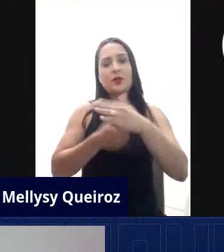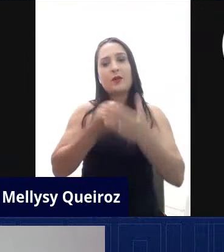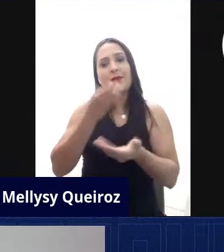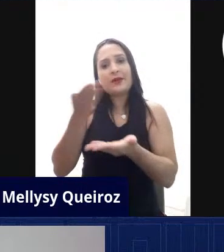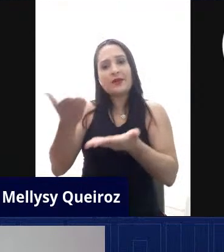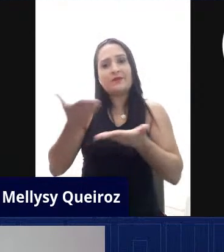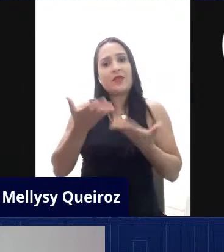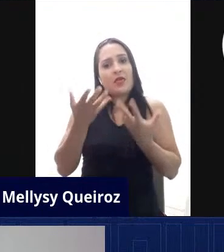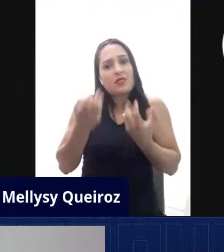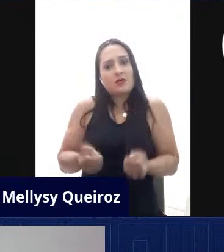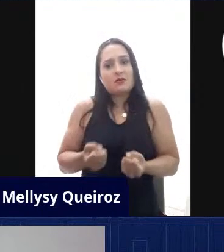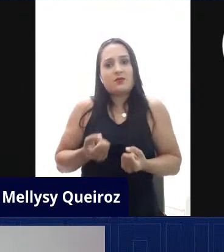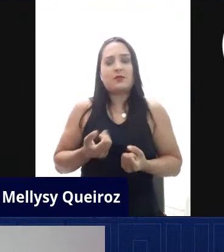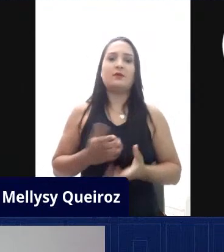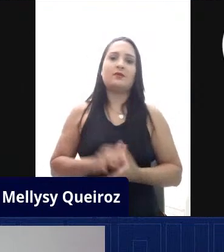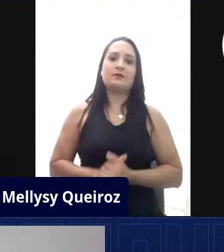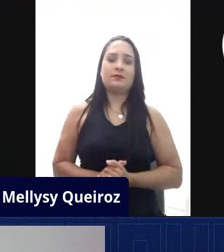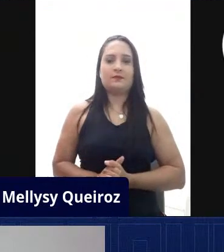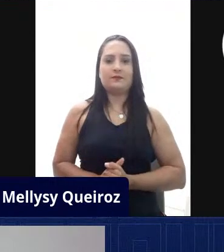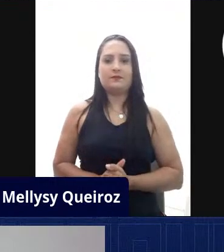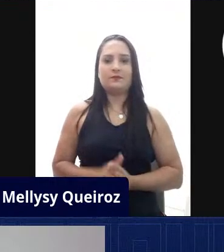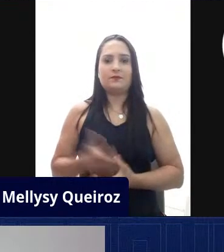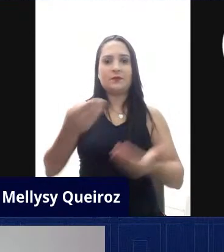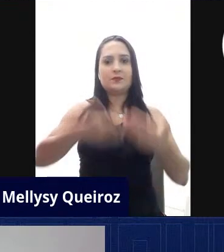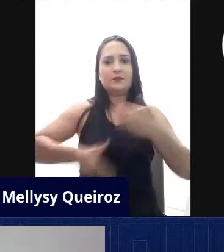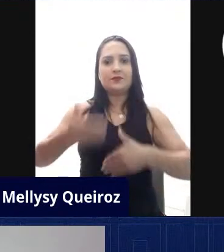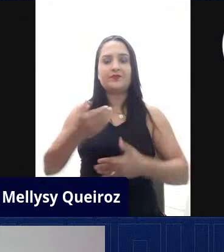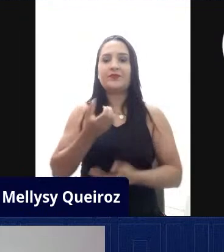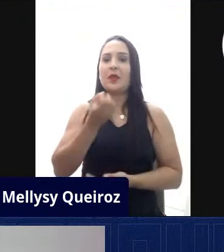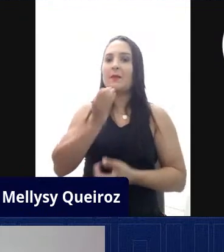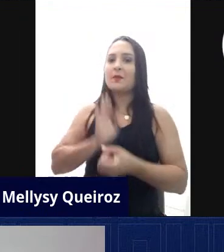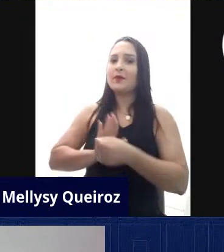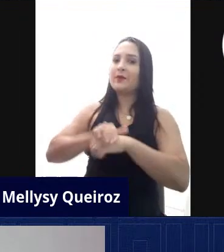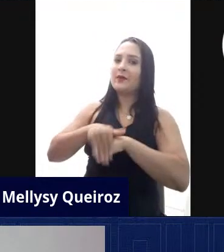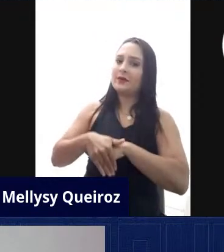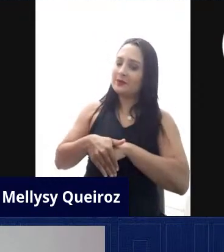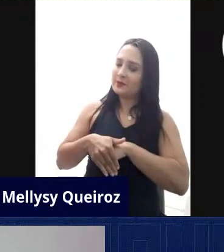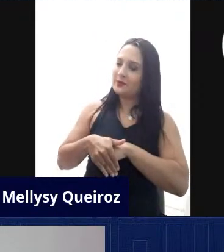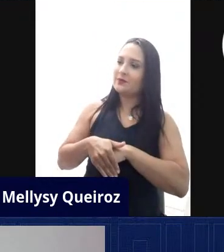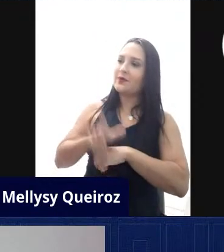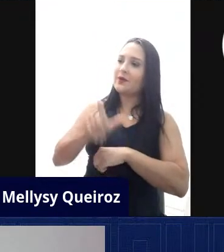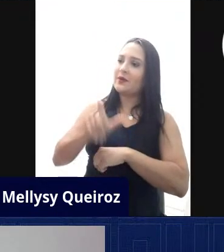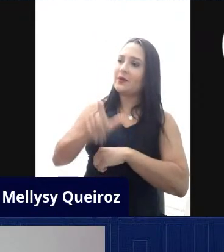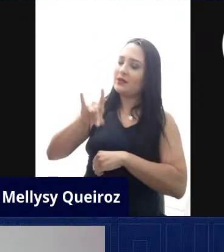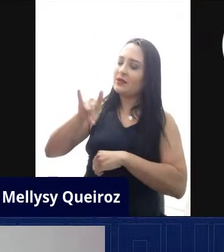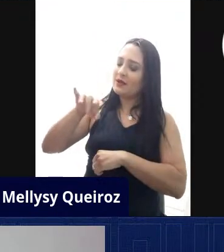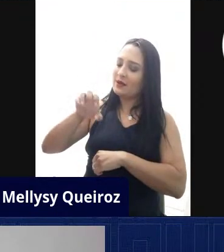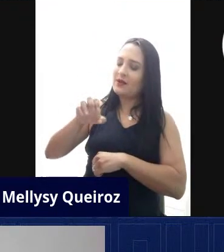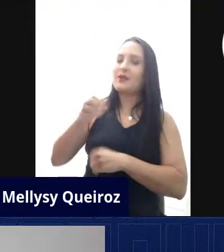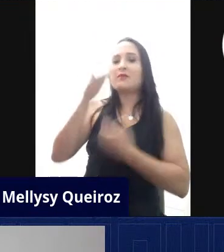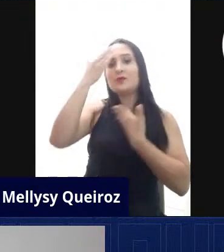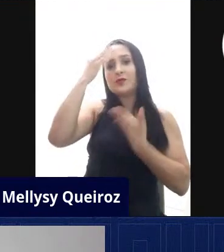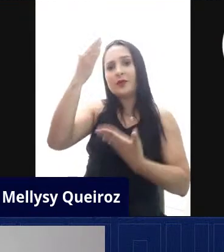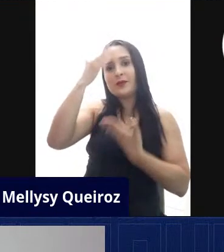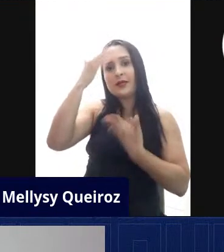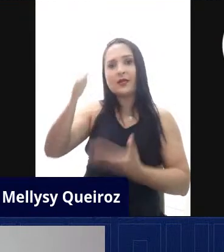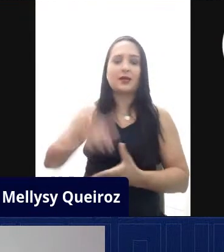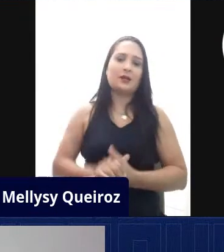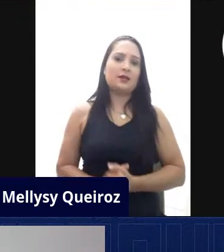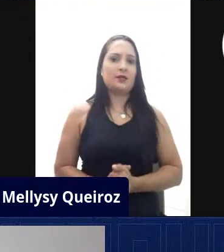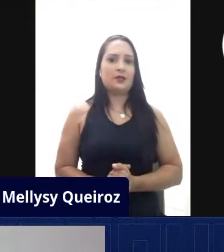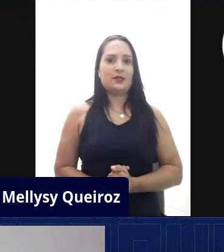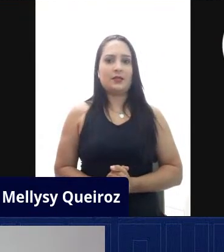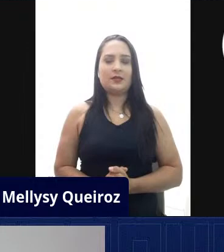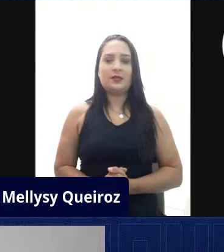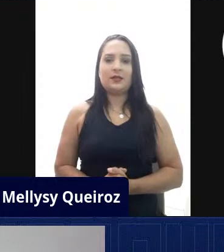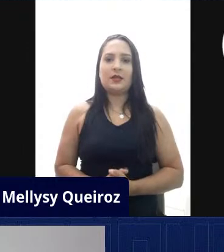convite. Boa noite, Lidiane. Muito obrigada. Muito obrigada por ter a oportunidade